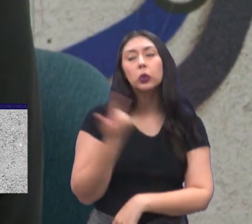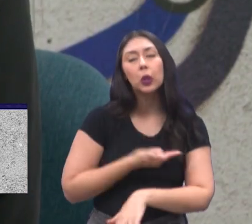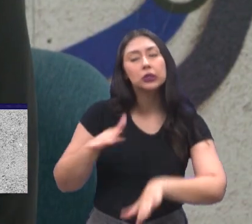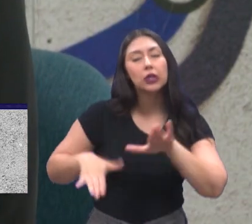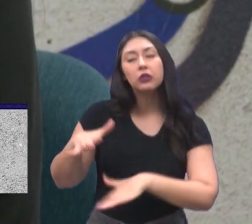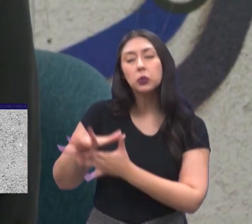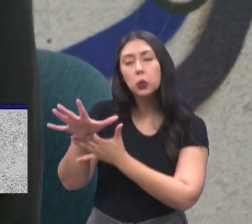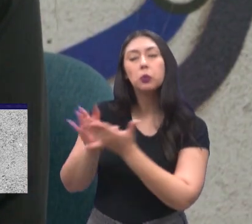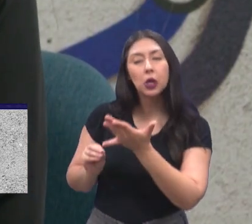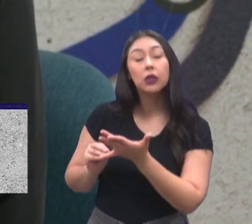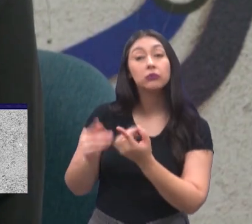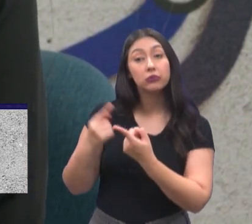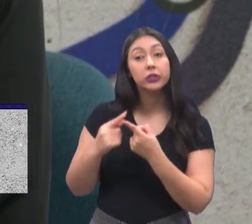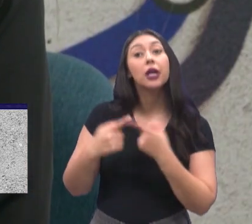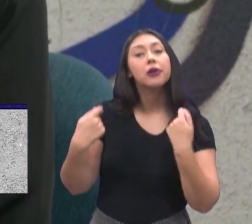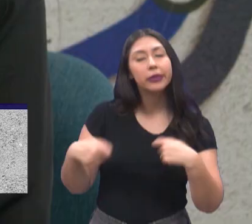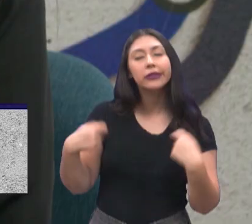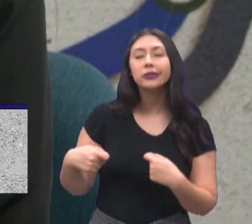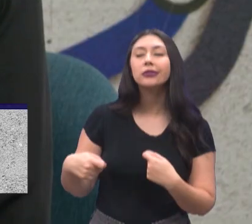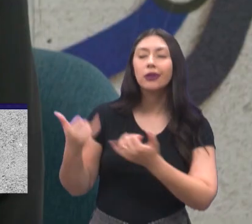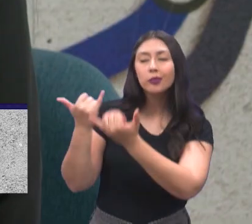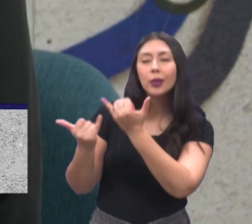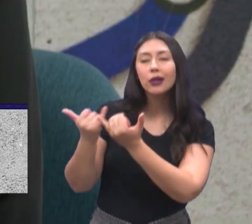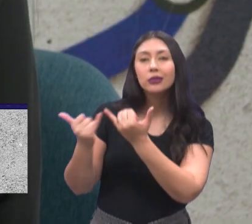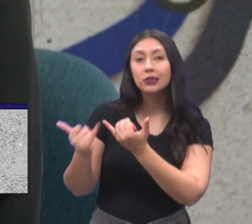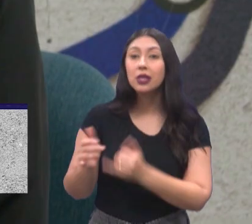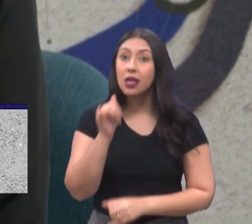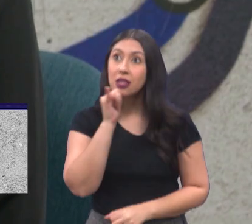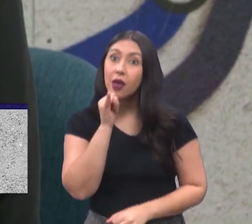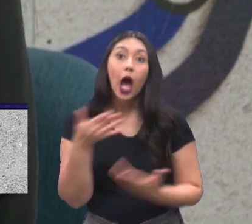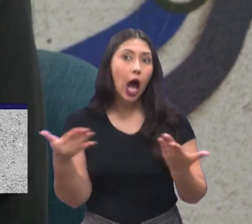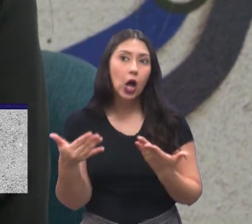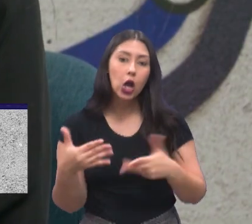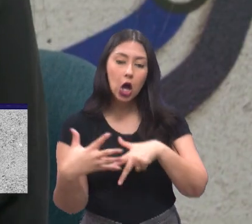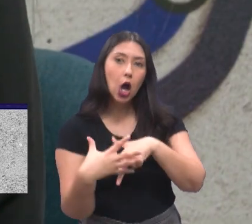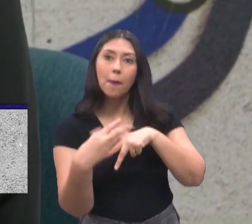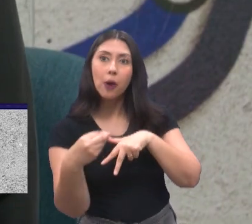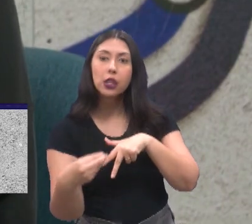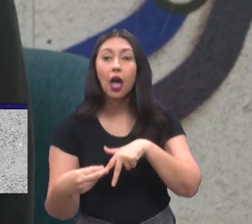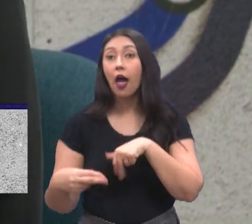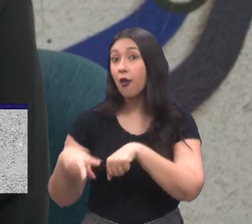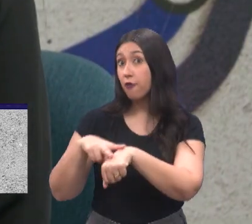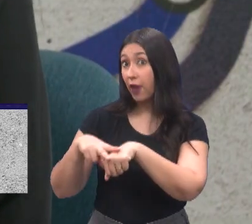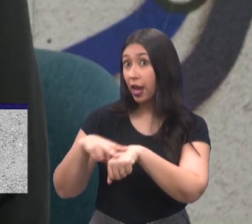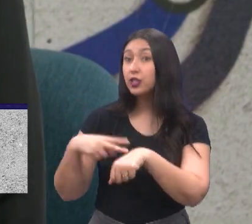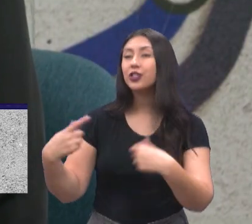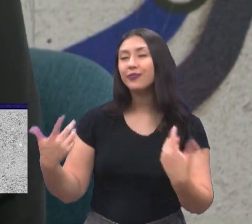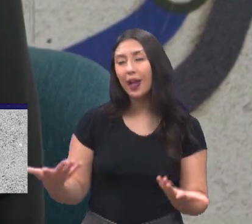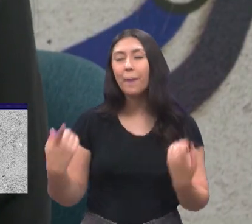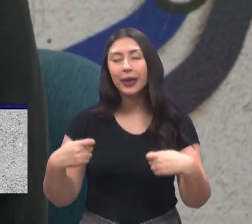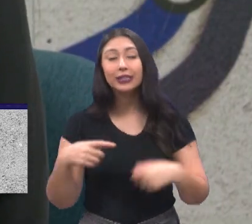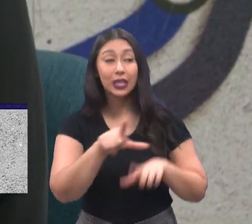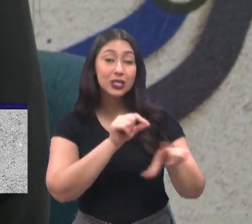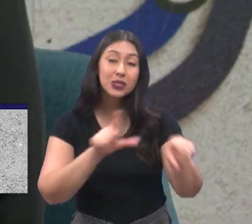vai vender aquilo que está na tendência. Então, se a tendência é pedra verde, a cor é verde, as pedras vão estar verde, e aí você não tem muita opção, você